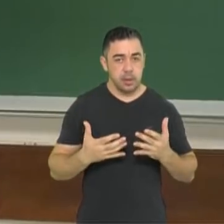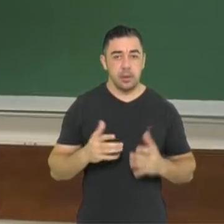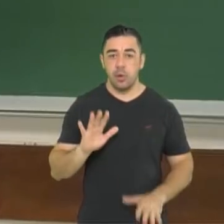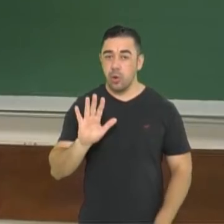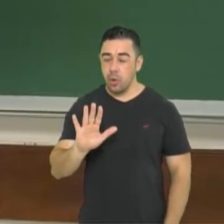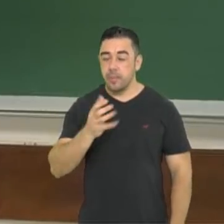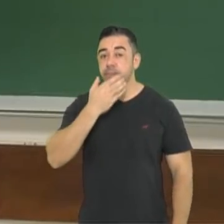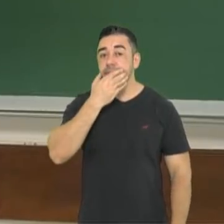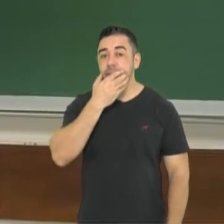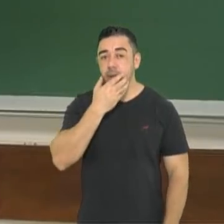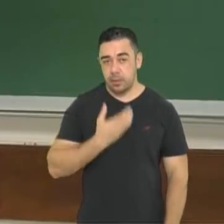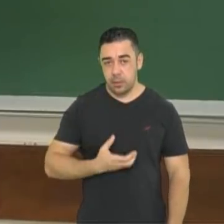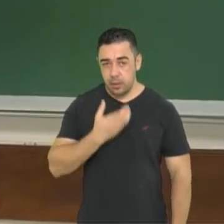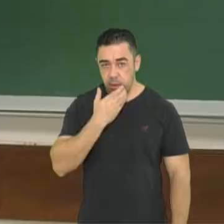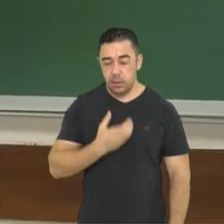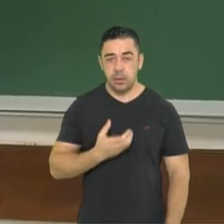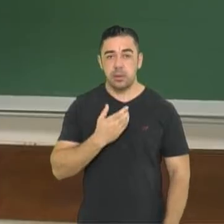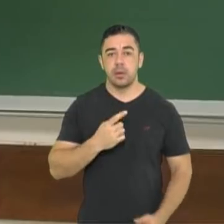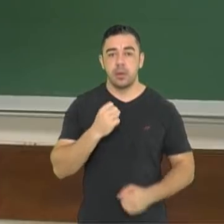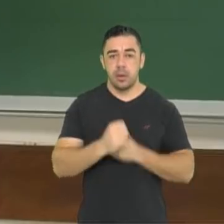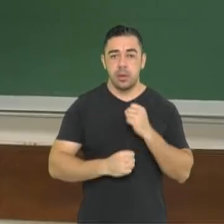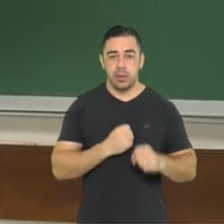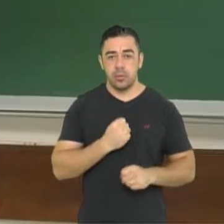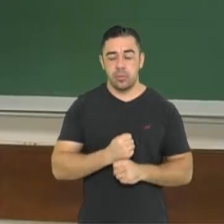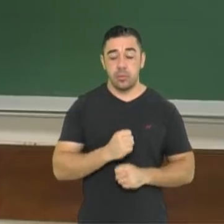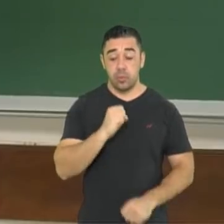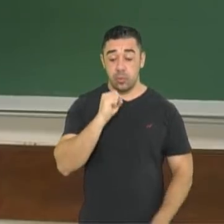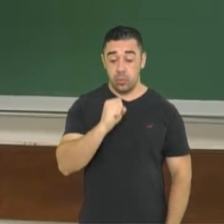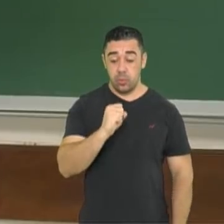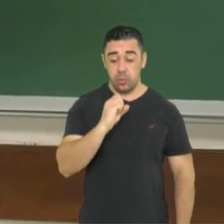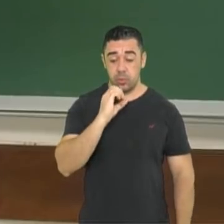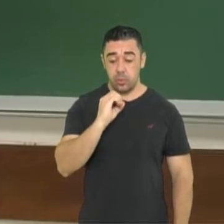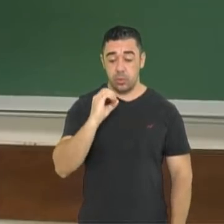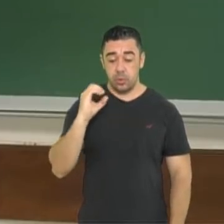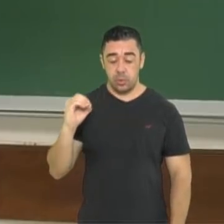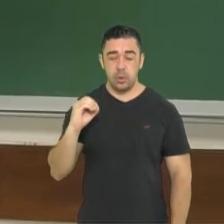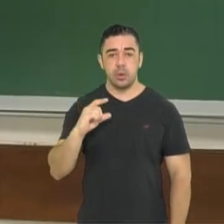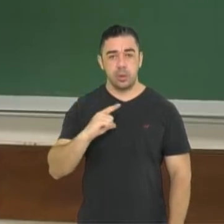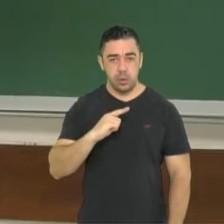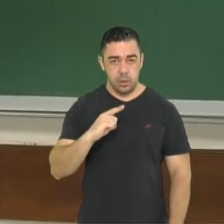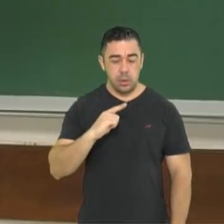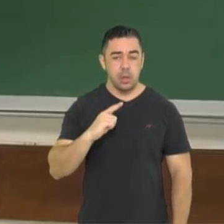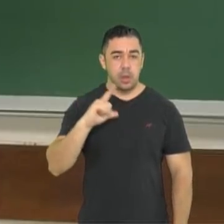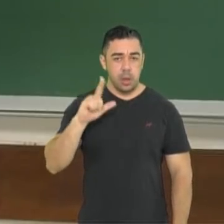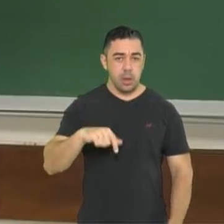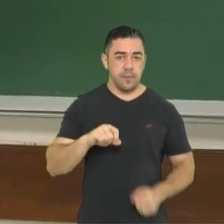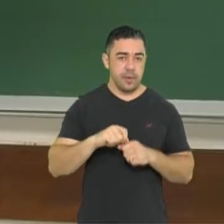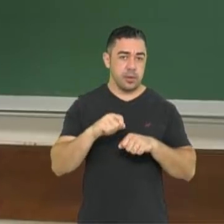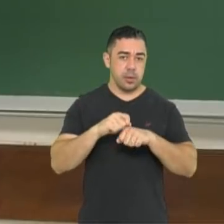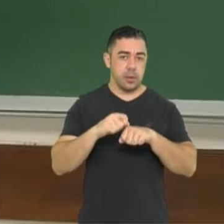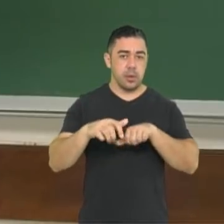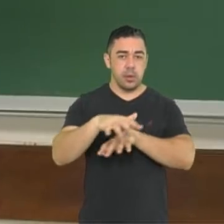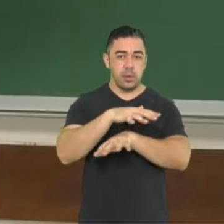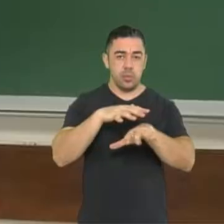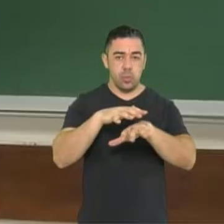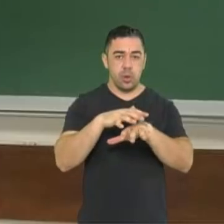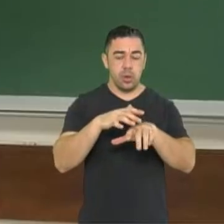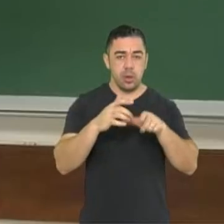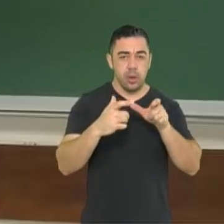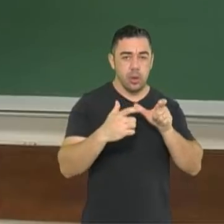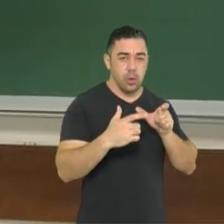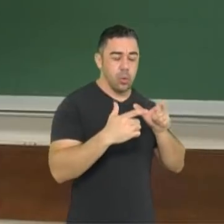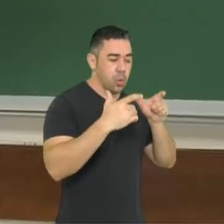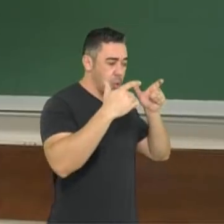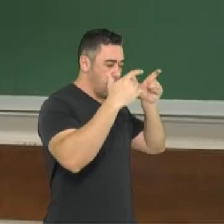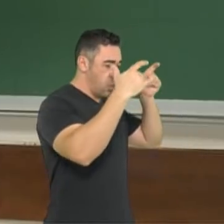é por acaso, no ano 800, nós temos uma cerimônia, um ritual, né, que vai coroar Carlos